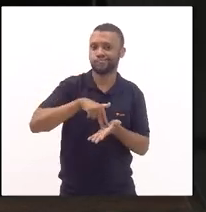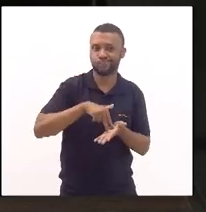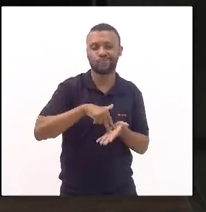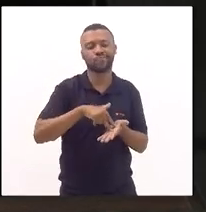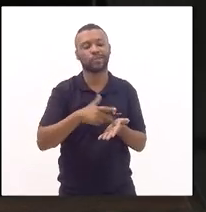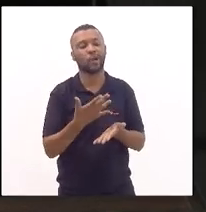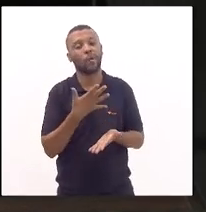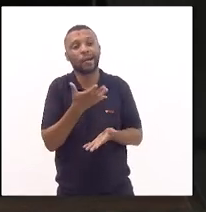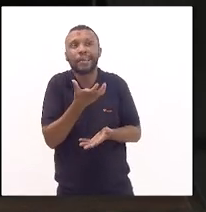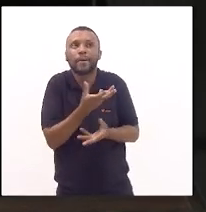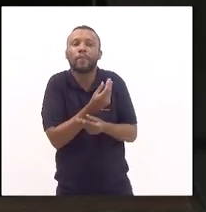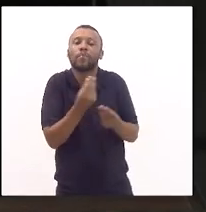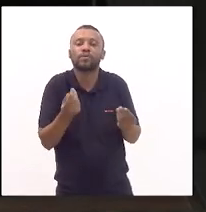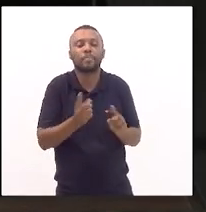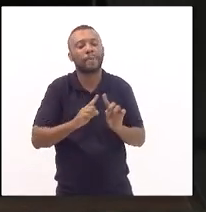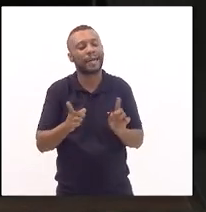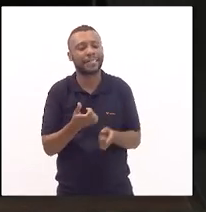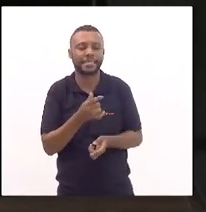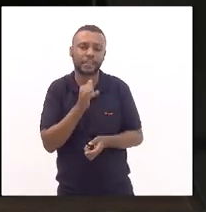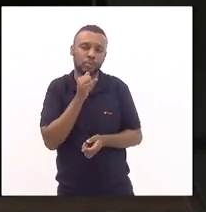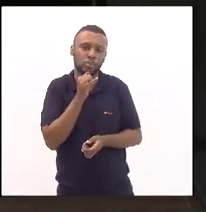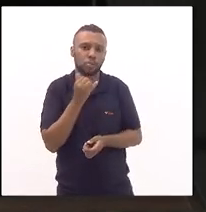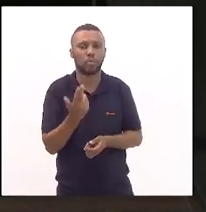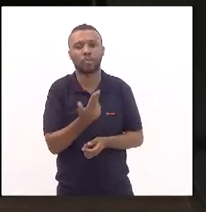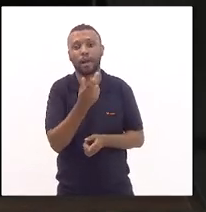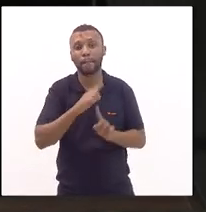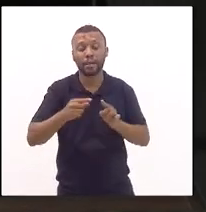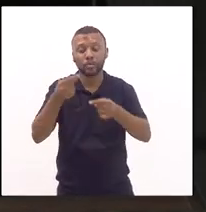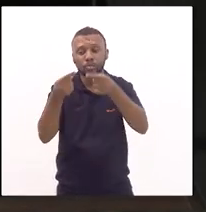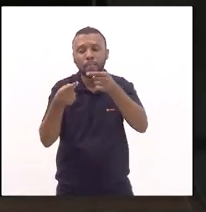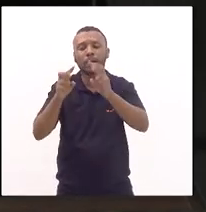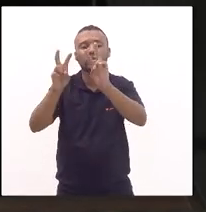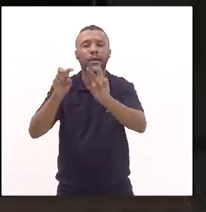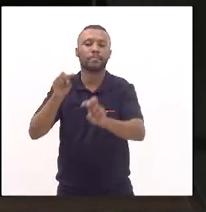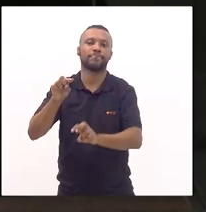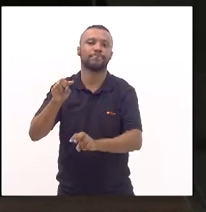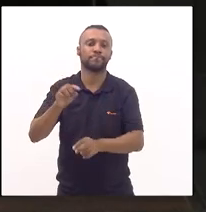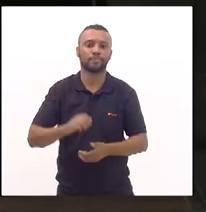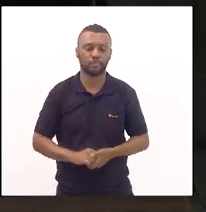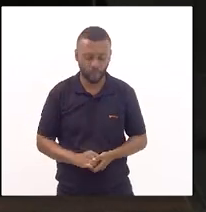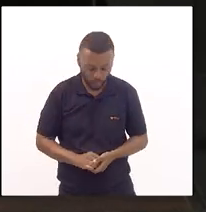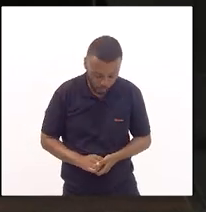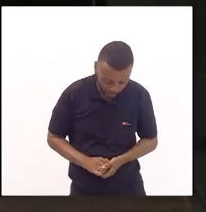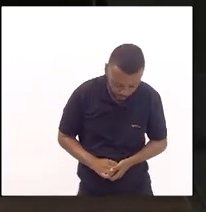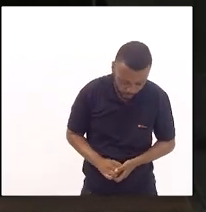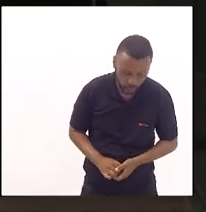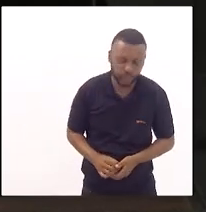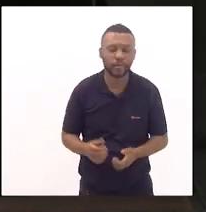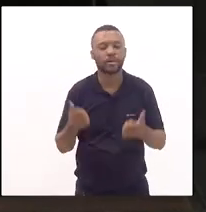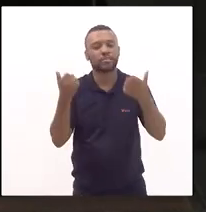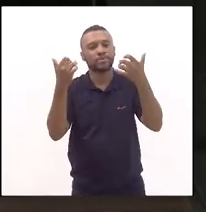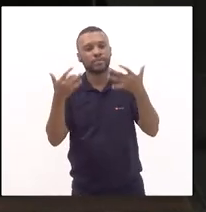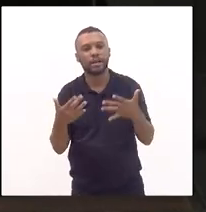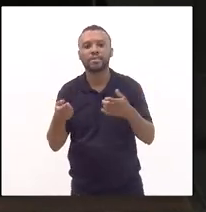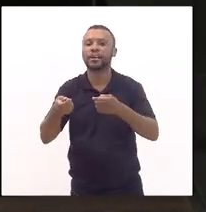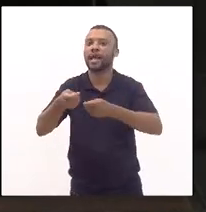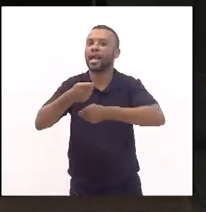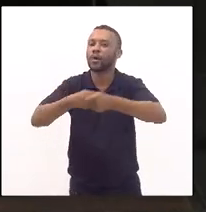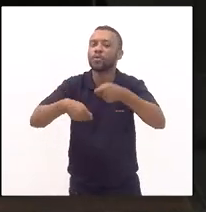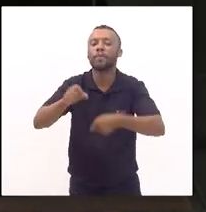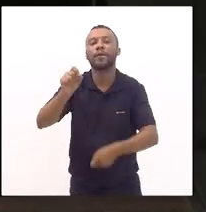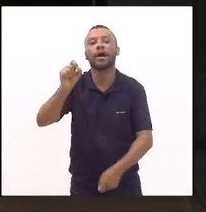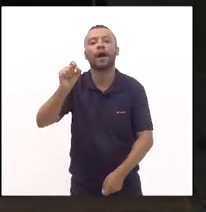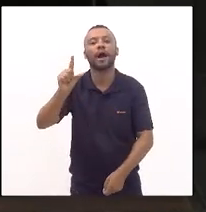gostaria muito, mas que debate justamente esse tema chamado de economia